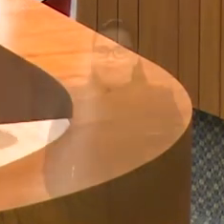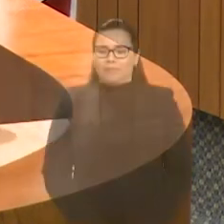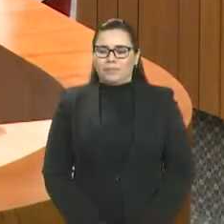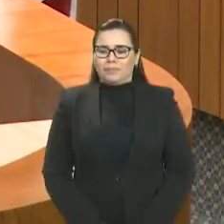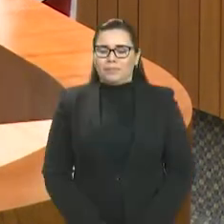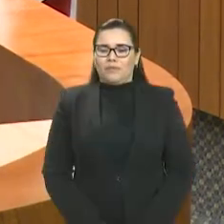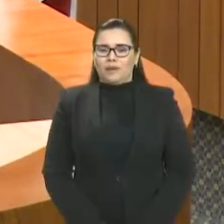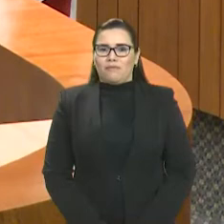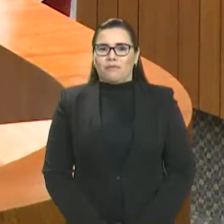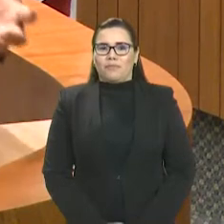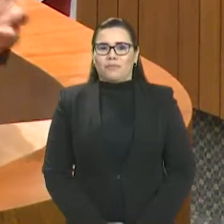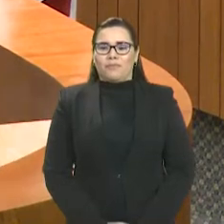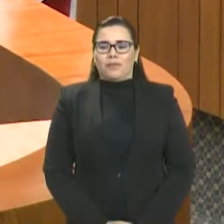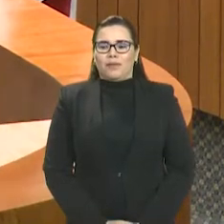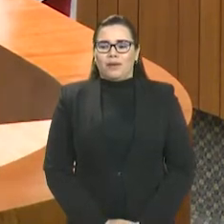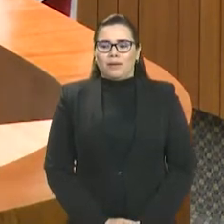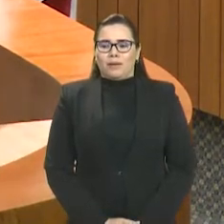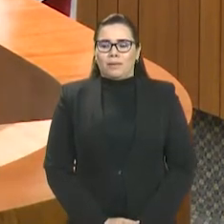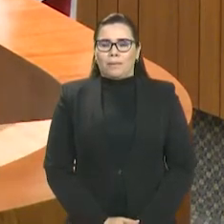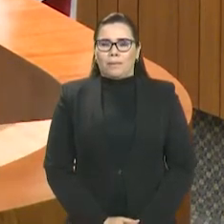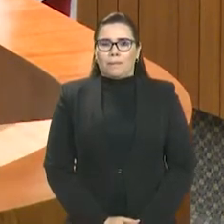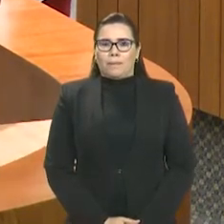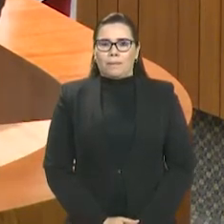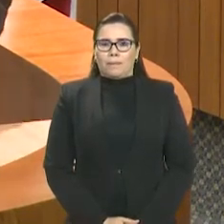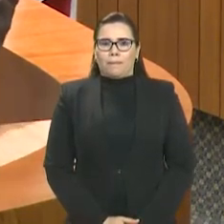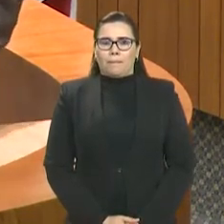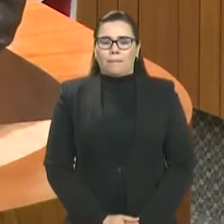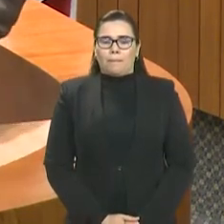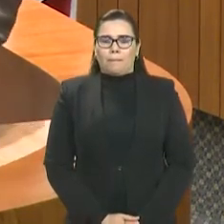tem democratizado os espaços públicos,